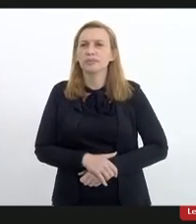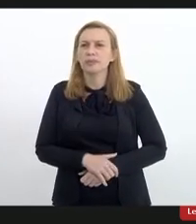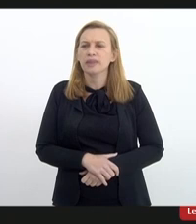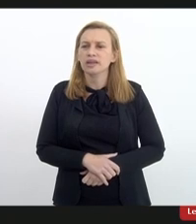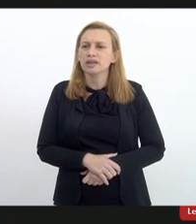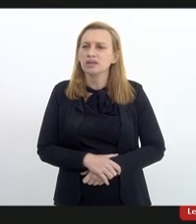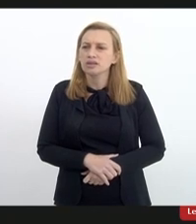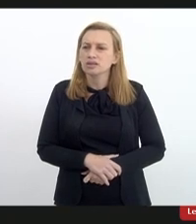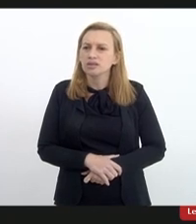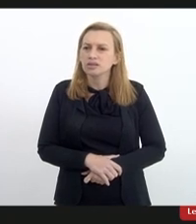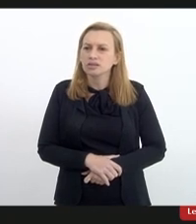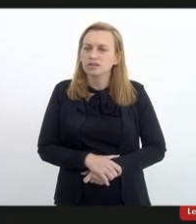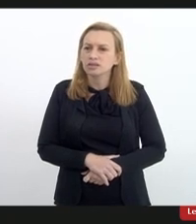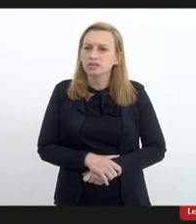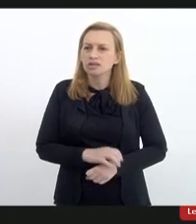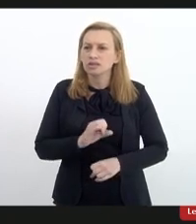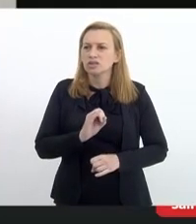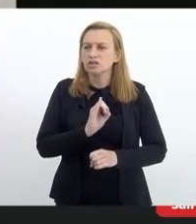Então,